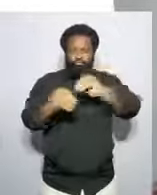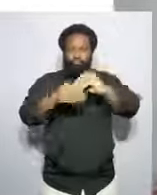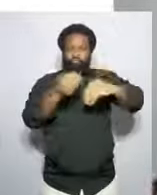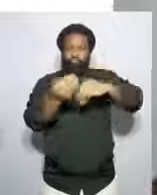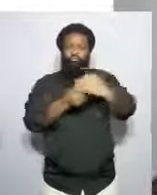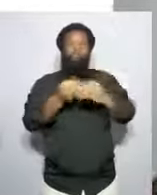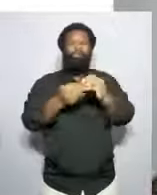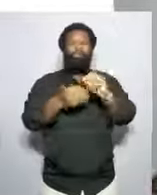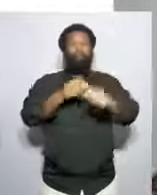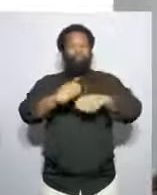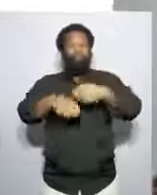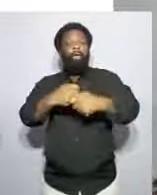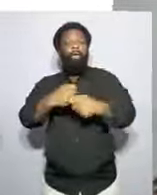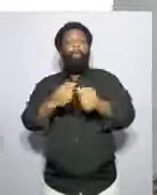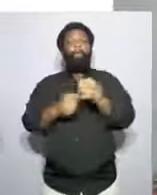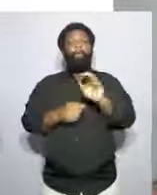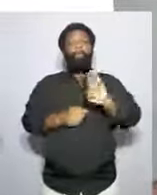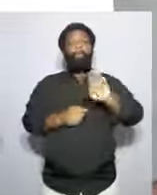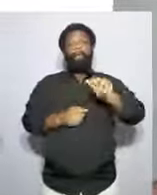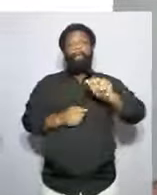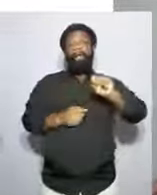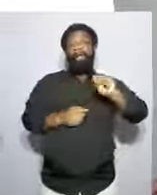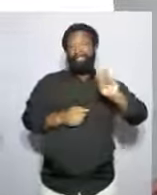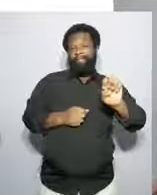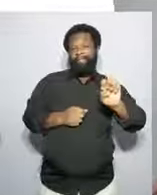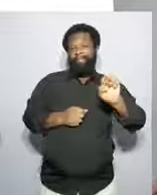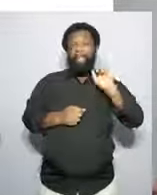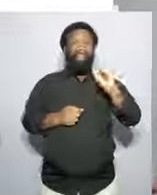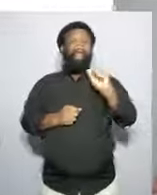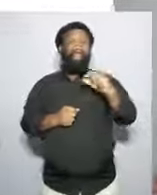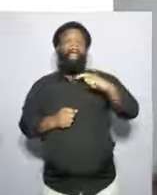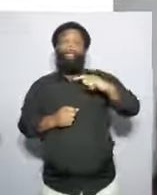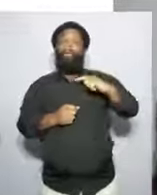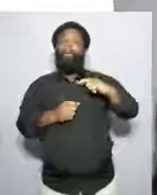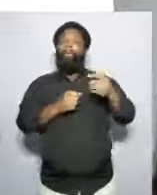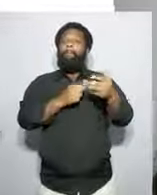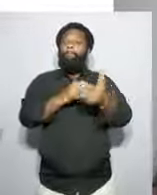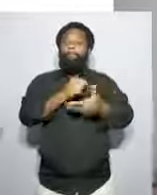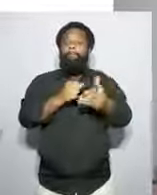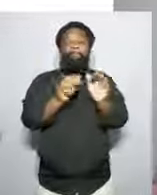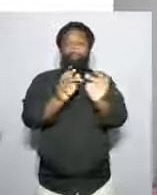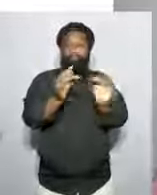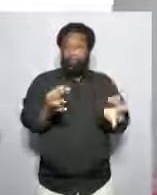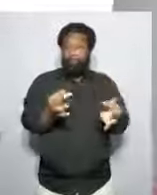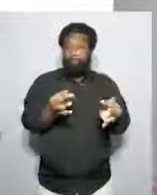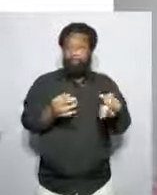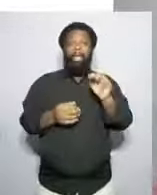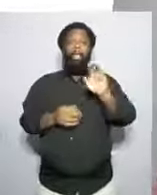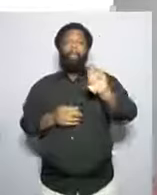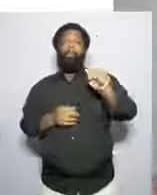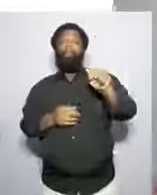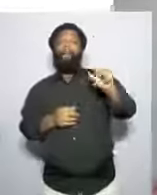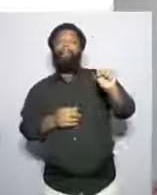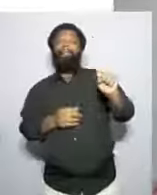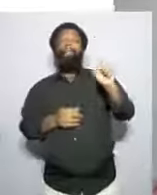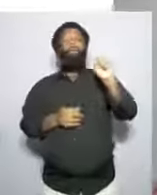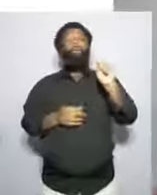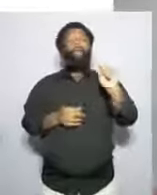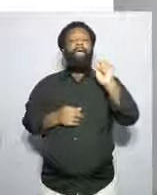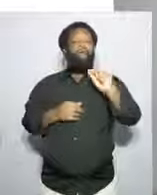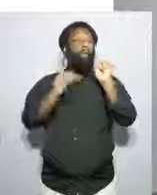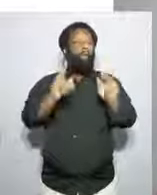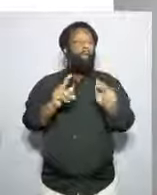formam bases. E essas bases, elas têm um caráter básico. E o caráter básico é a mesma coisa